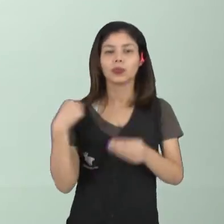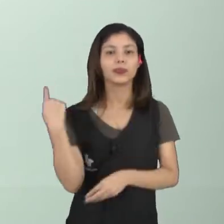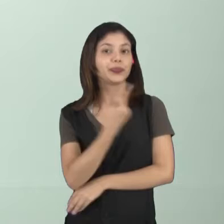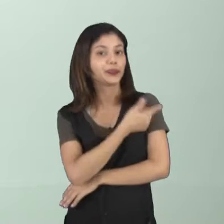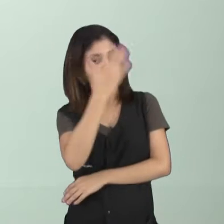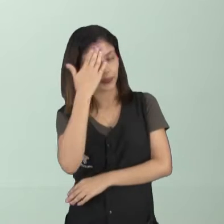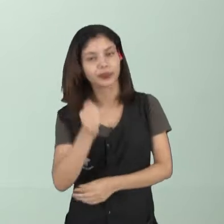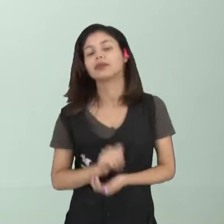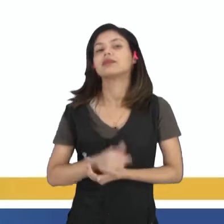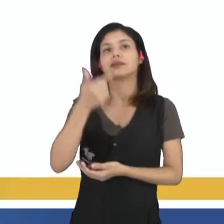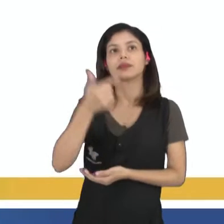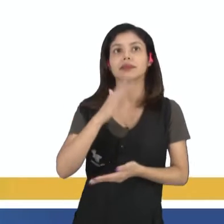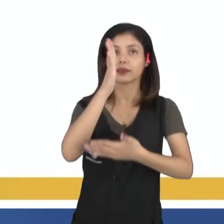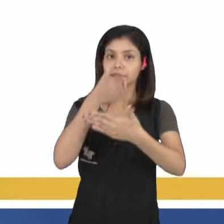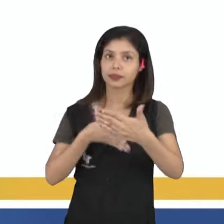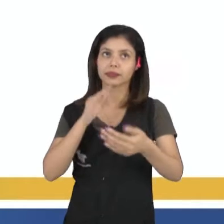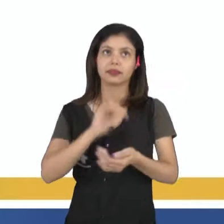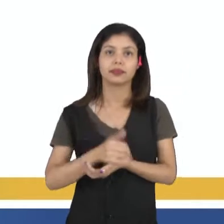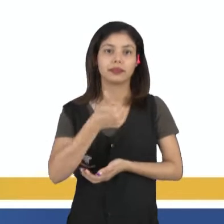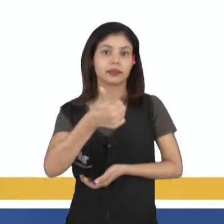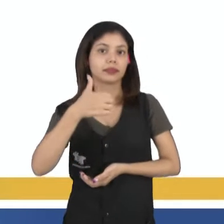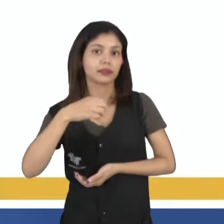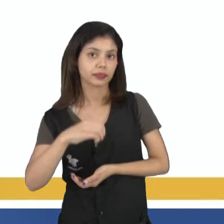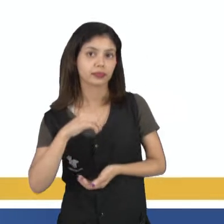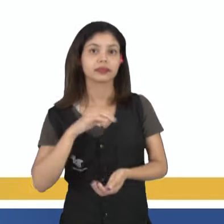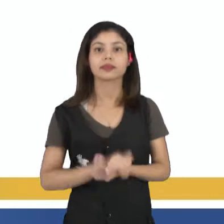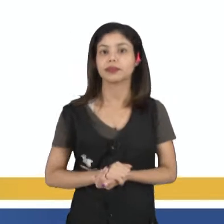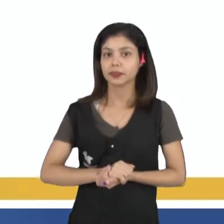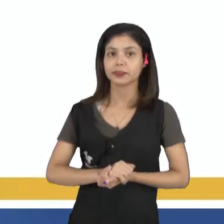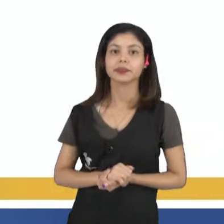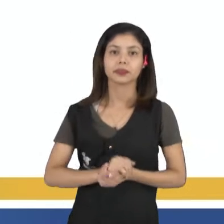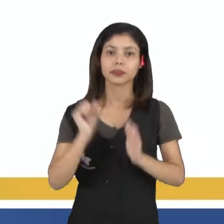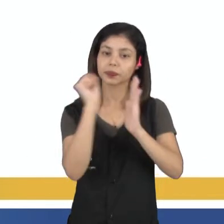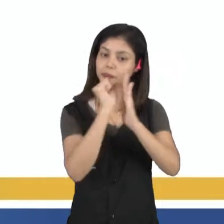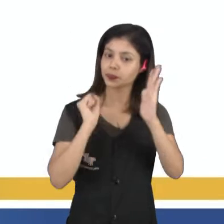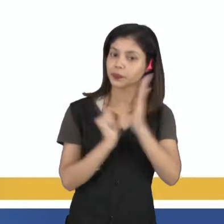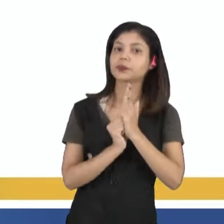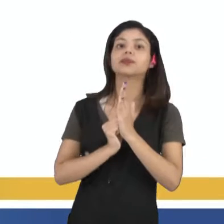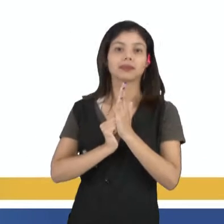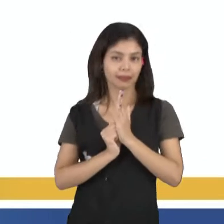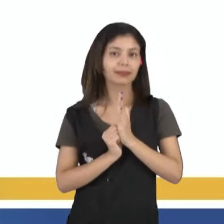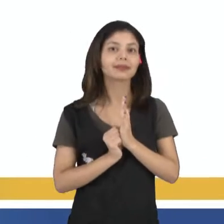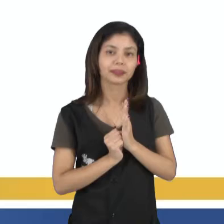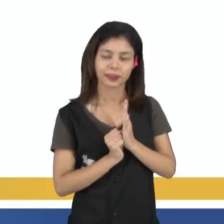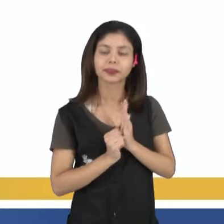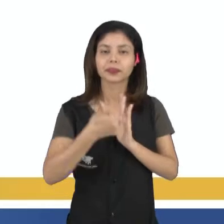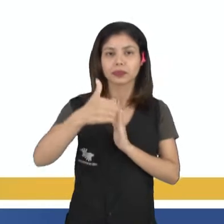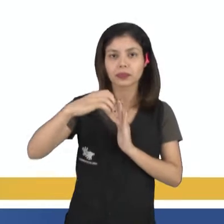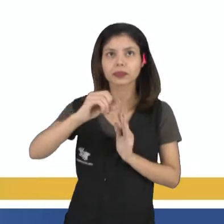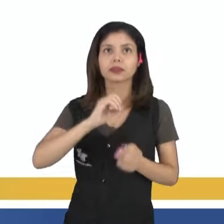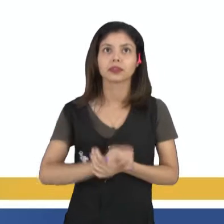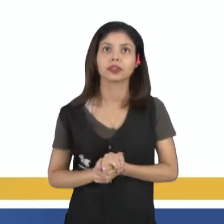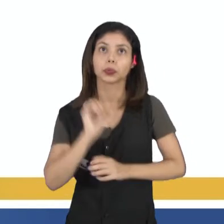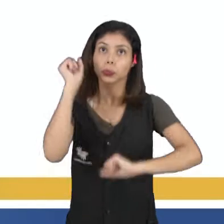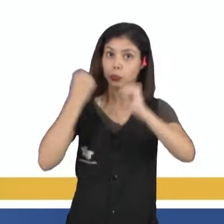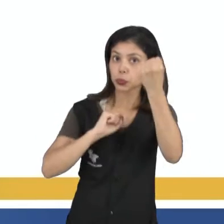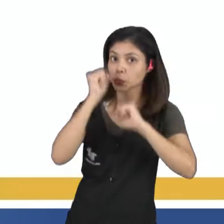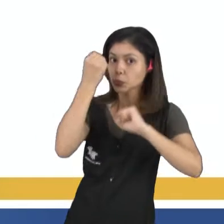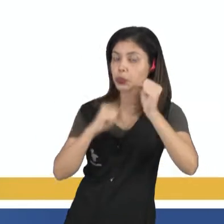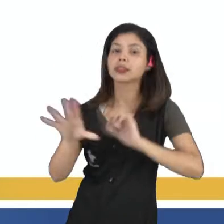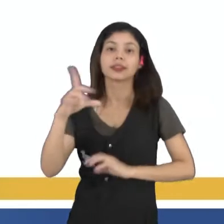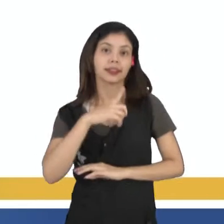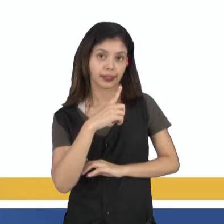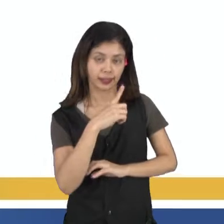como nós sabemos né a segunda metade do século 19 o século 19 né conhecido aí como segue e onde a